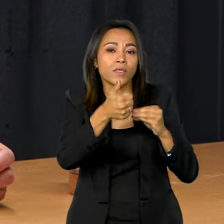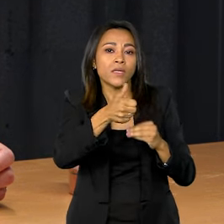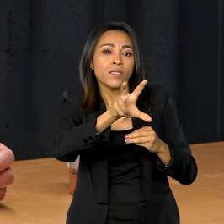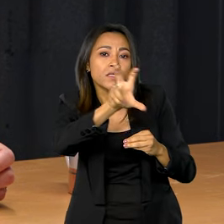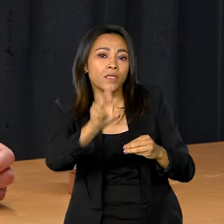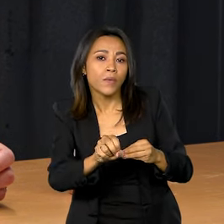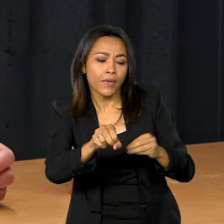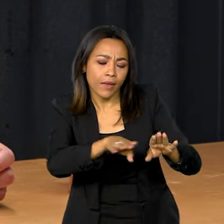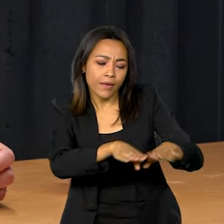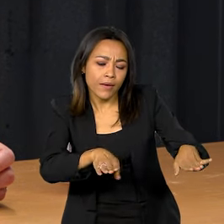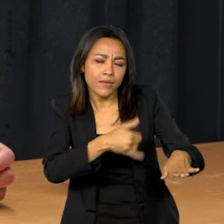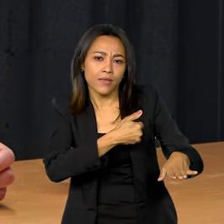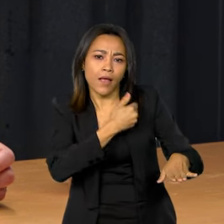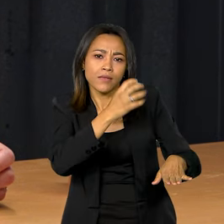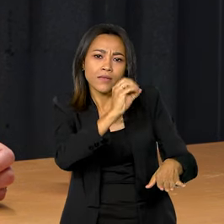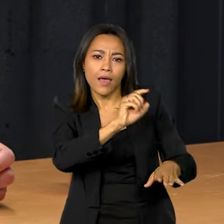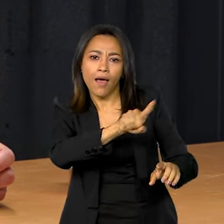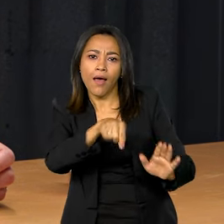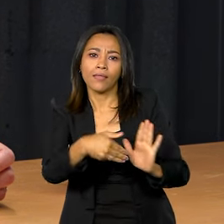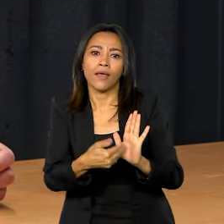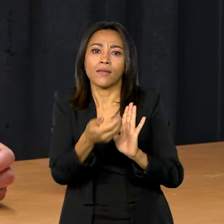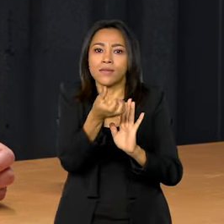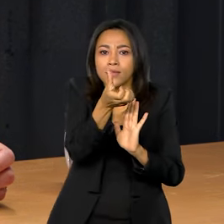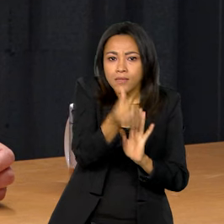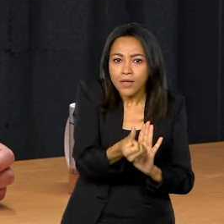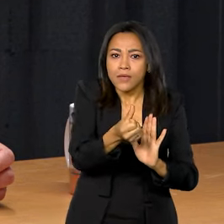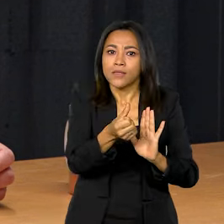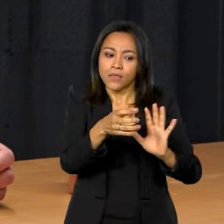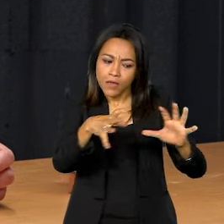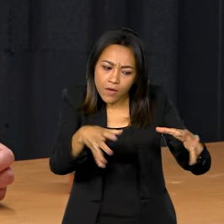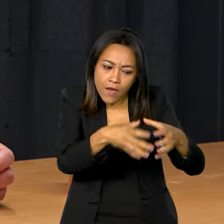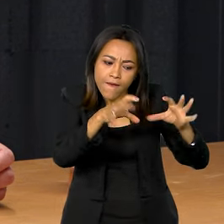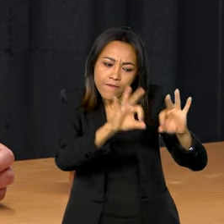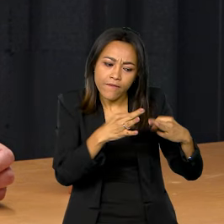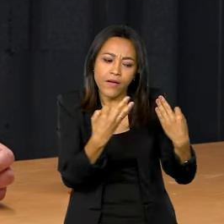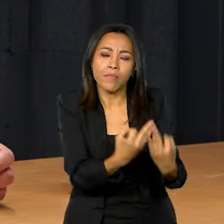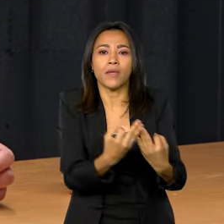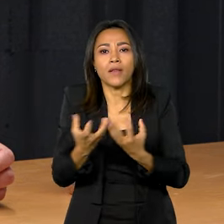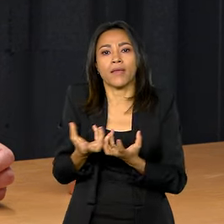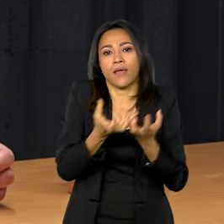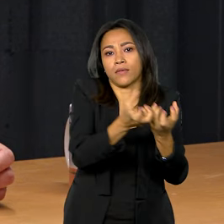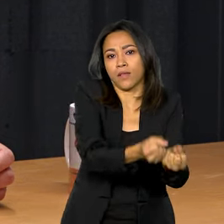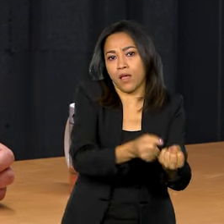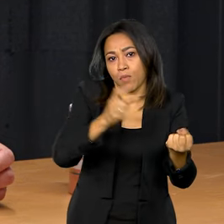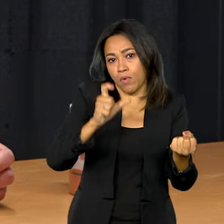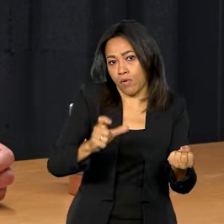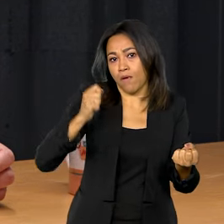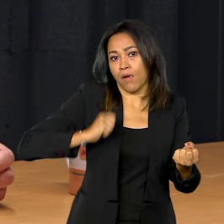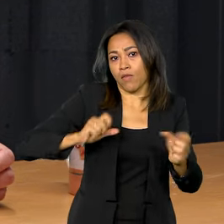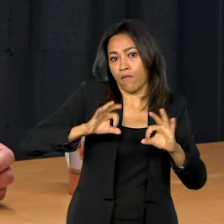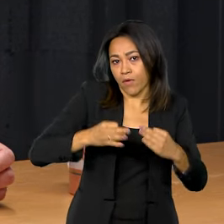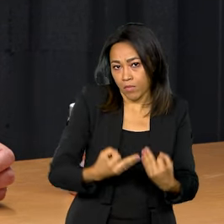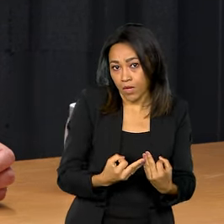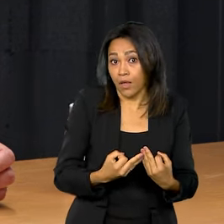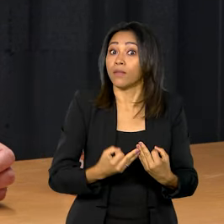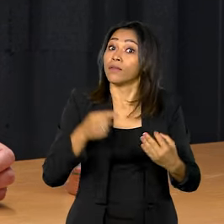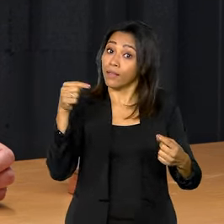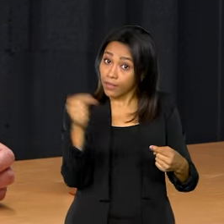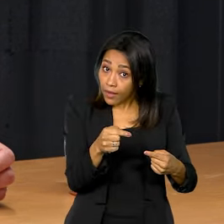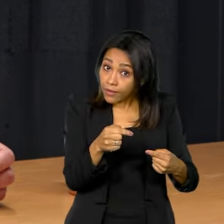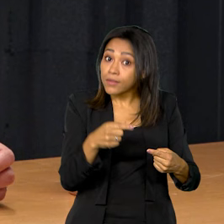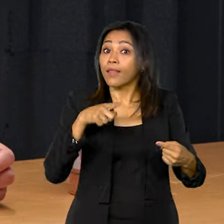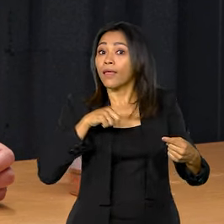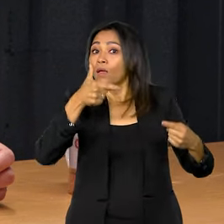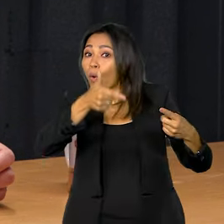50 a crianças de 0 a 6 anos que compõe uma família beneficiária do Bolsa Família além